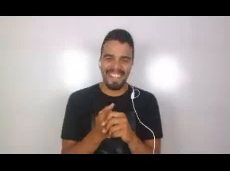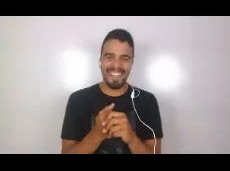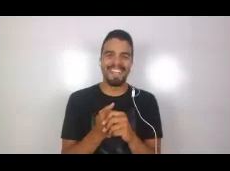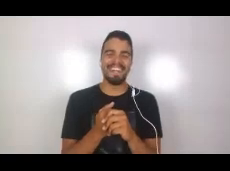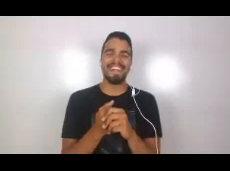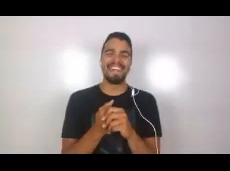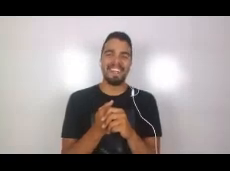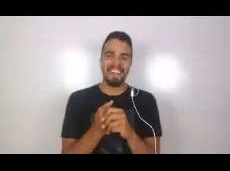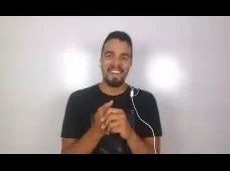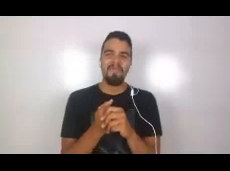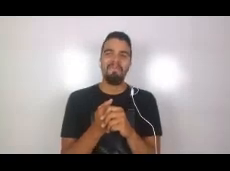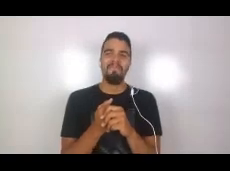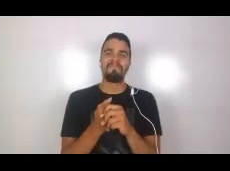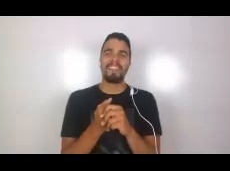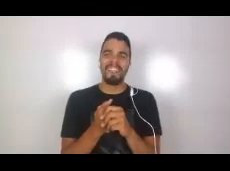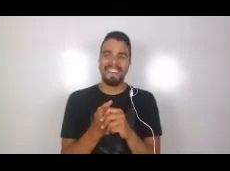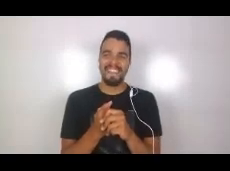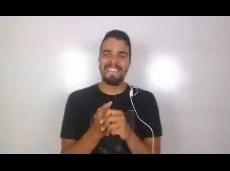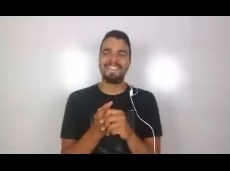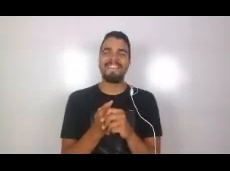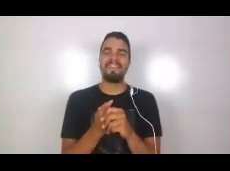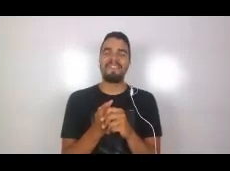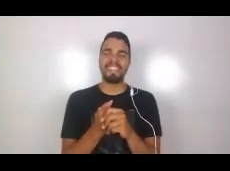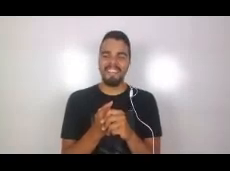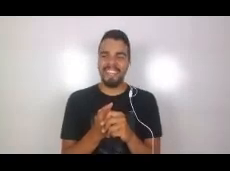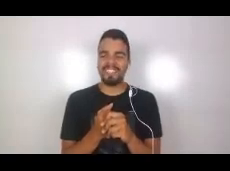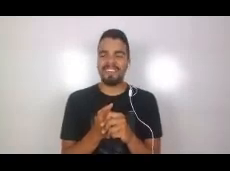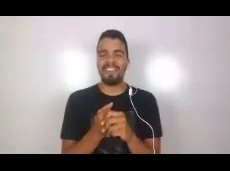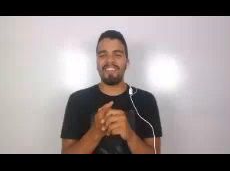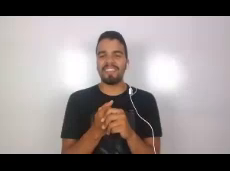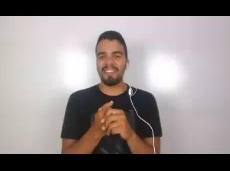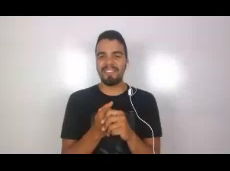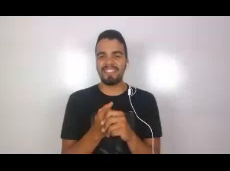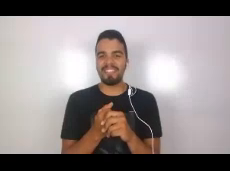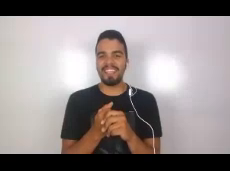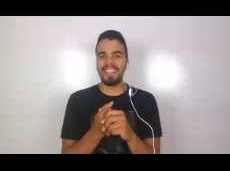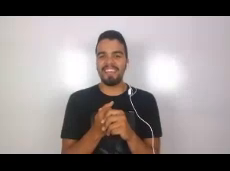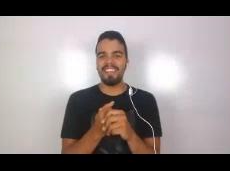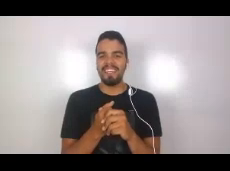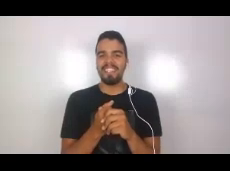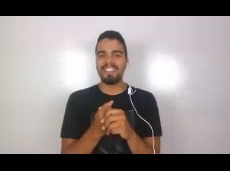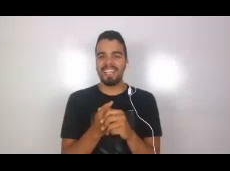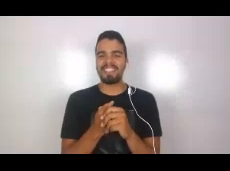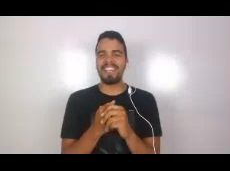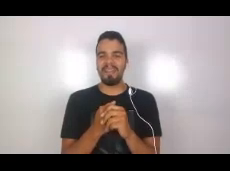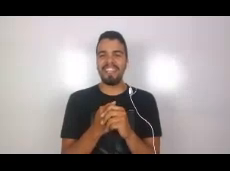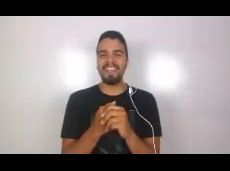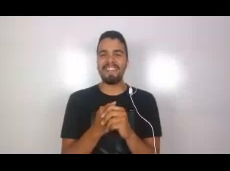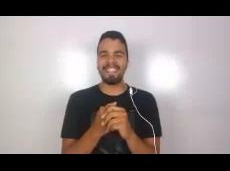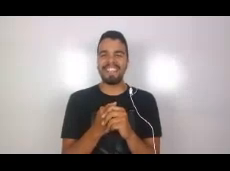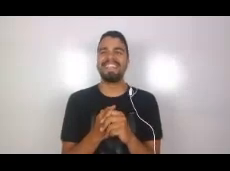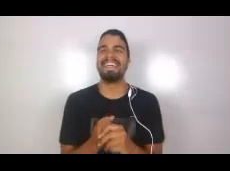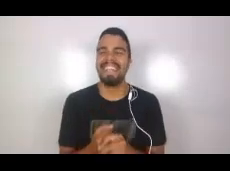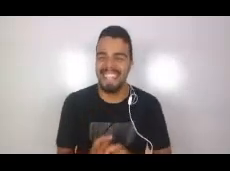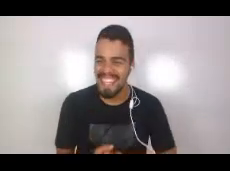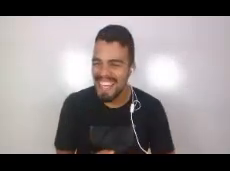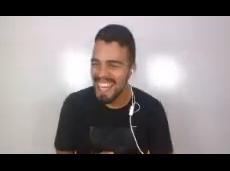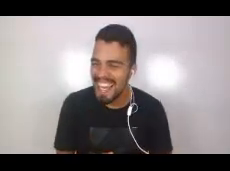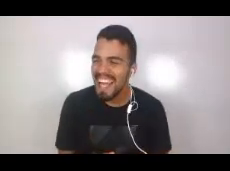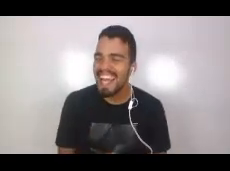ele dava de entender que era uma moto. Mas acho que dá para entender. perfeitamente. Olha, eu acho que você já sabe Libras, viu?